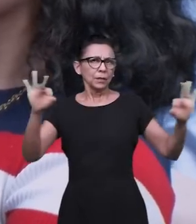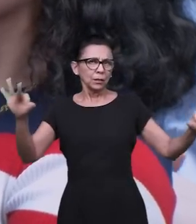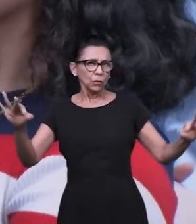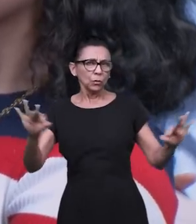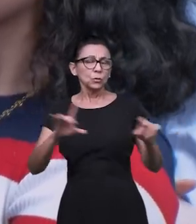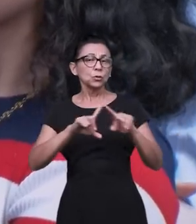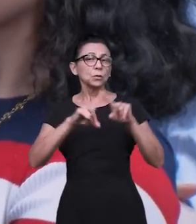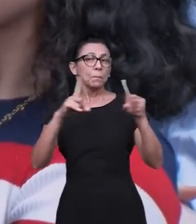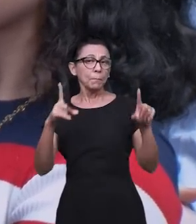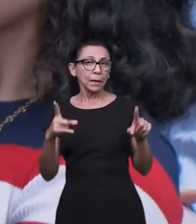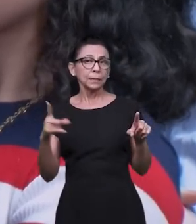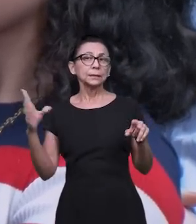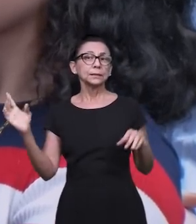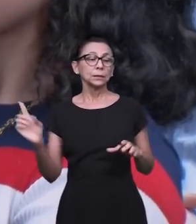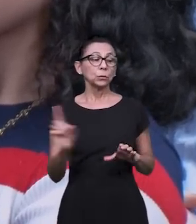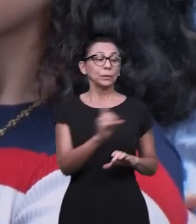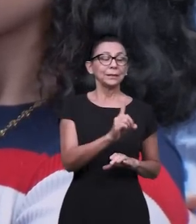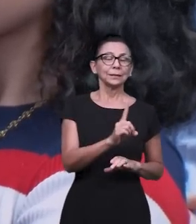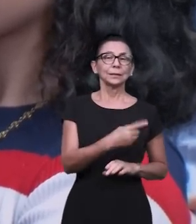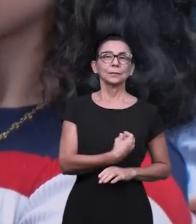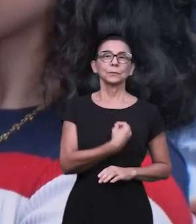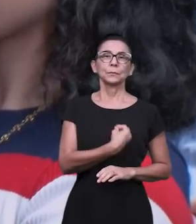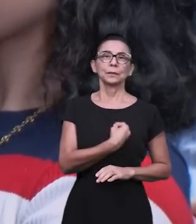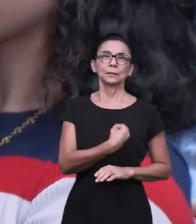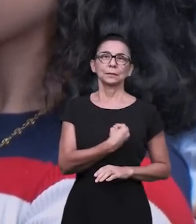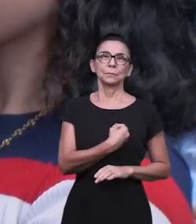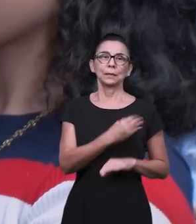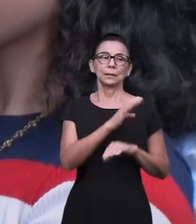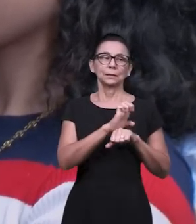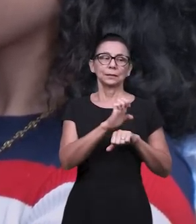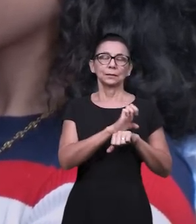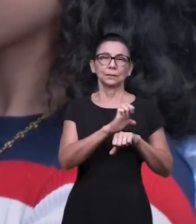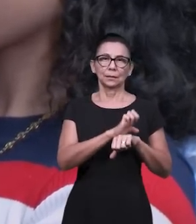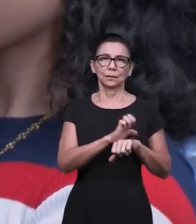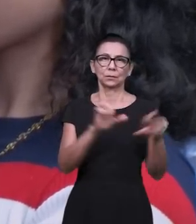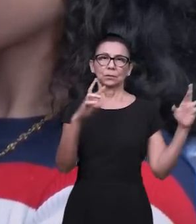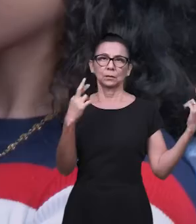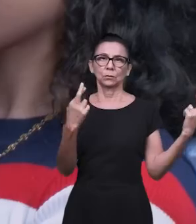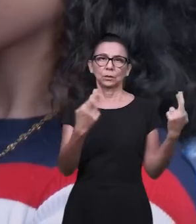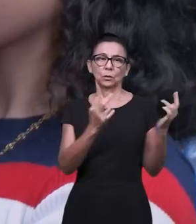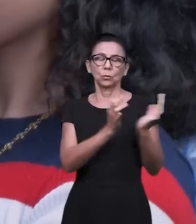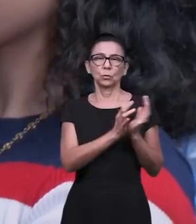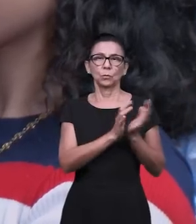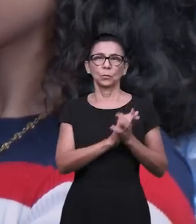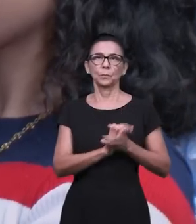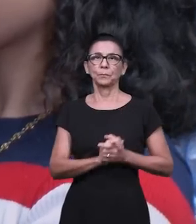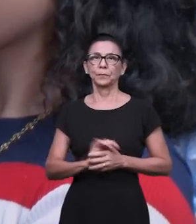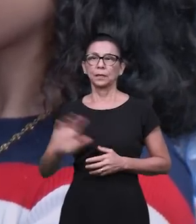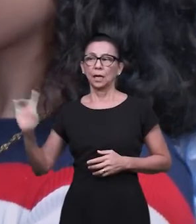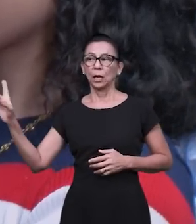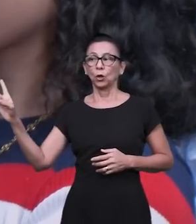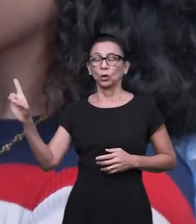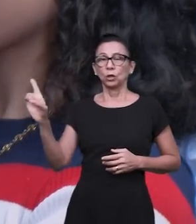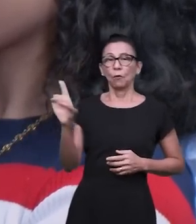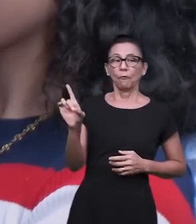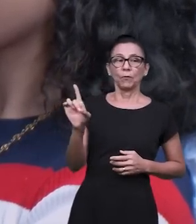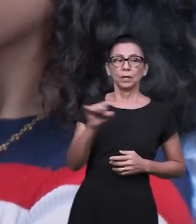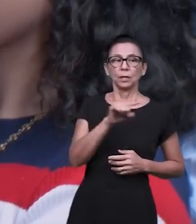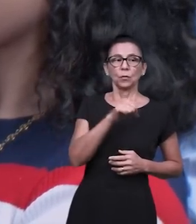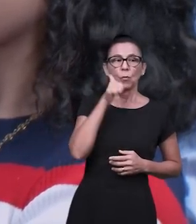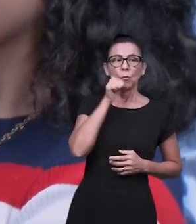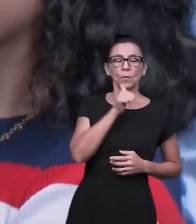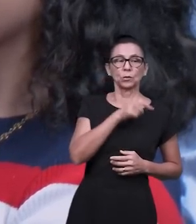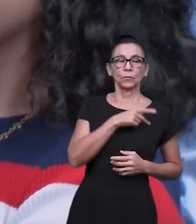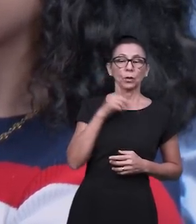iríamos fazer uma atividade ali junto, naquele local de estágio. E quando me aproximei, uma das jovens virou e falou assim: aqui, corta o